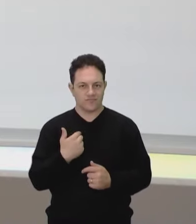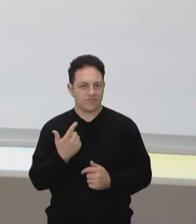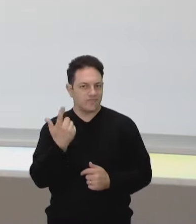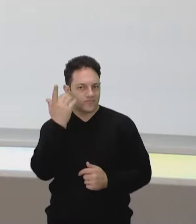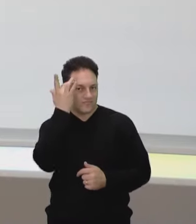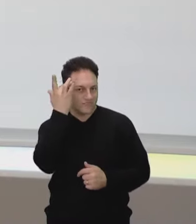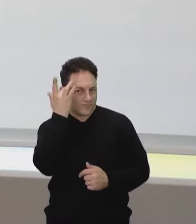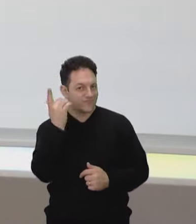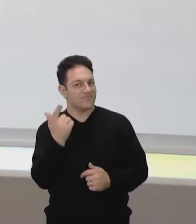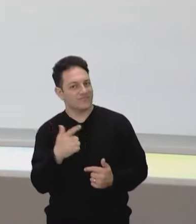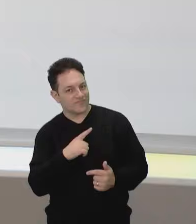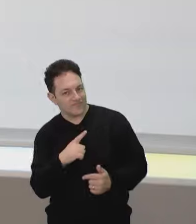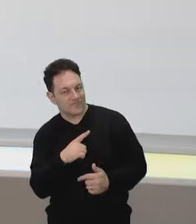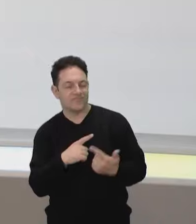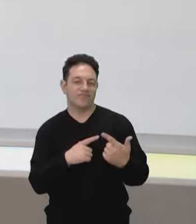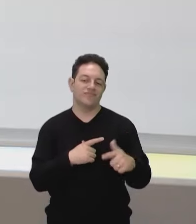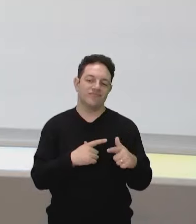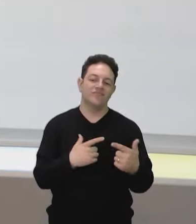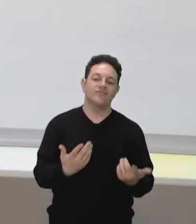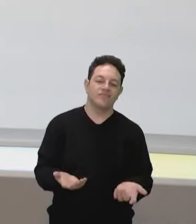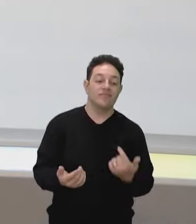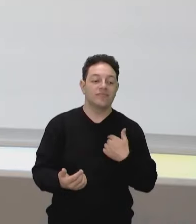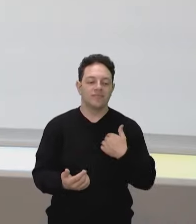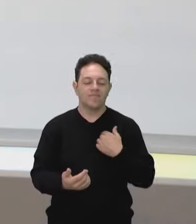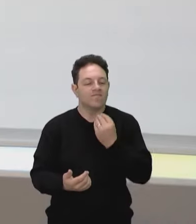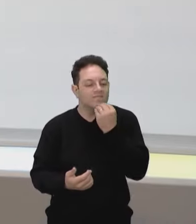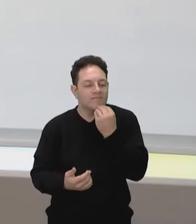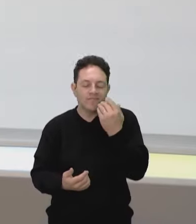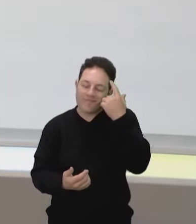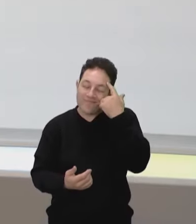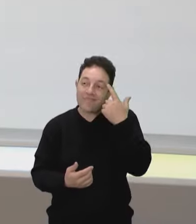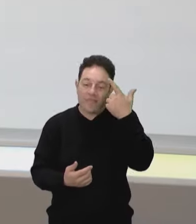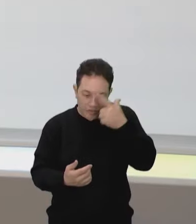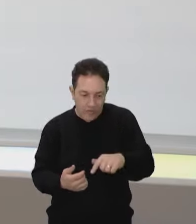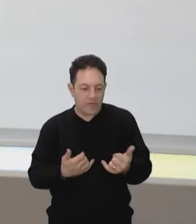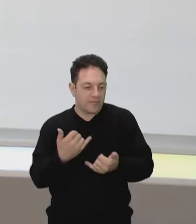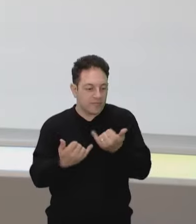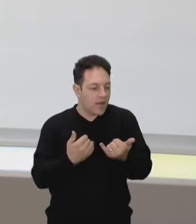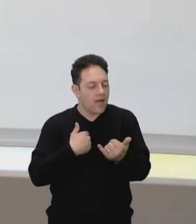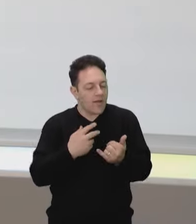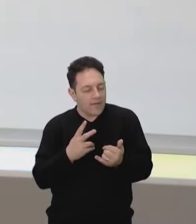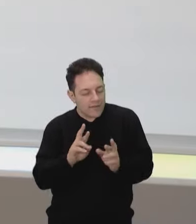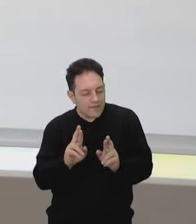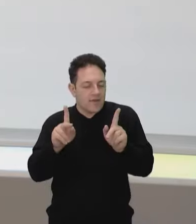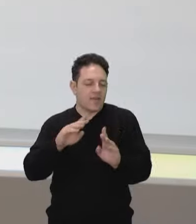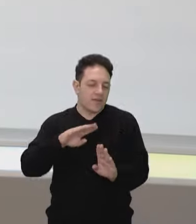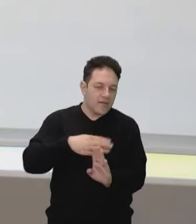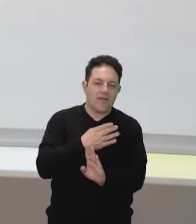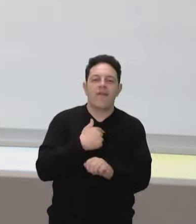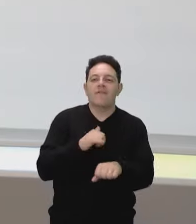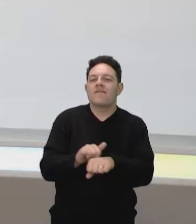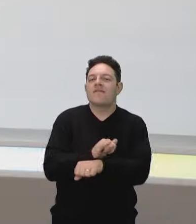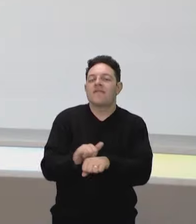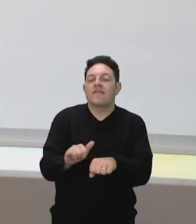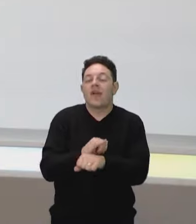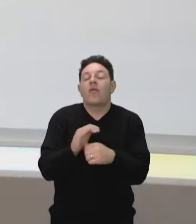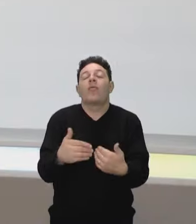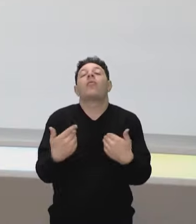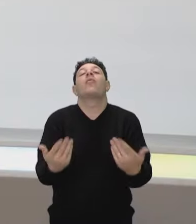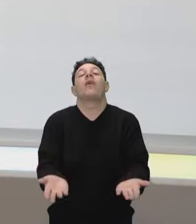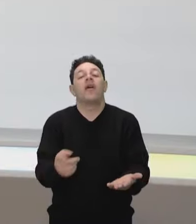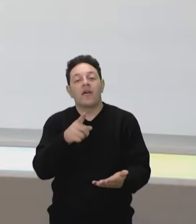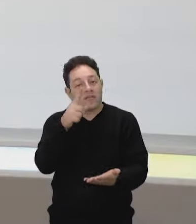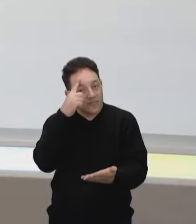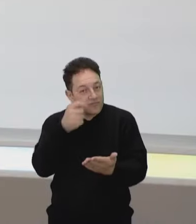Será que eu não faço? Será que eu faria diferente numa outra rodada? Será que eu não faria? Qual a estratégia que eu tomaria aí